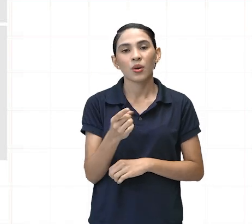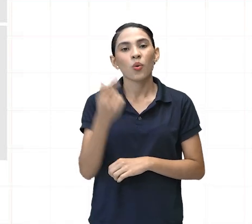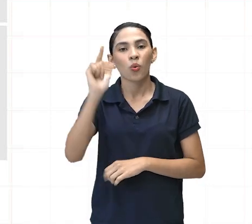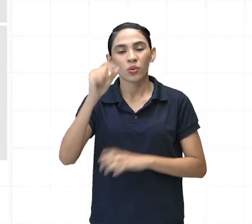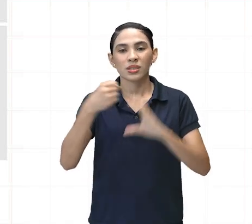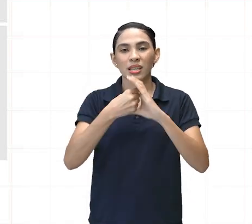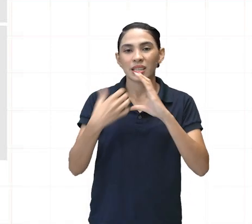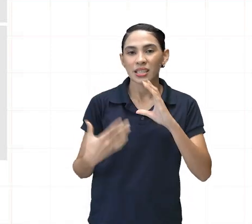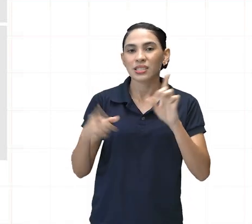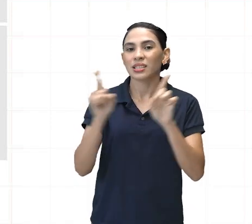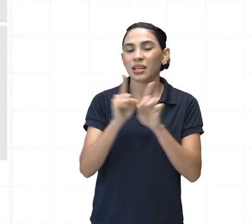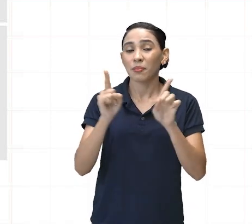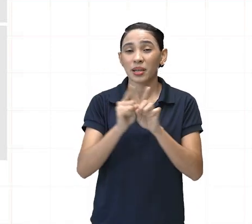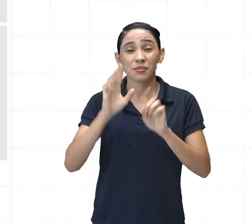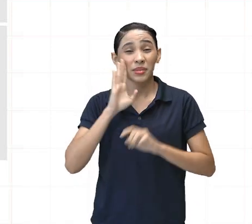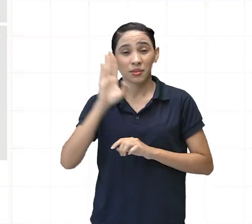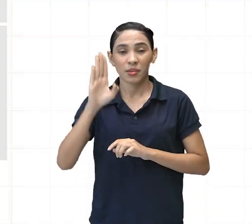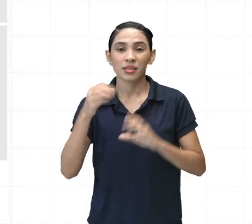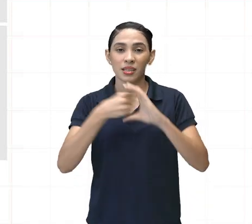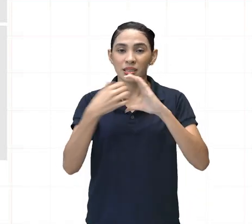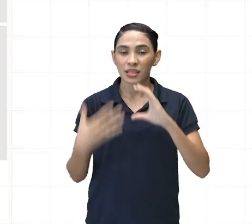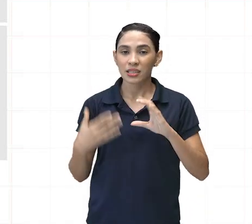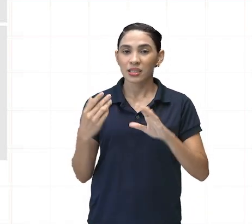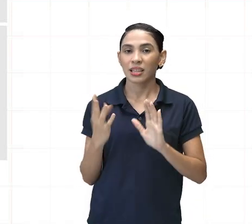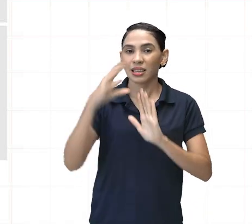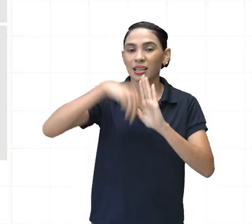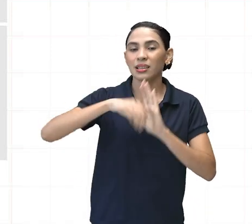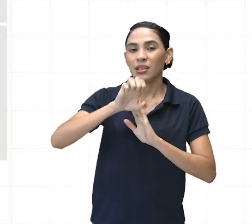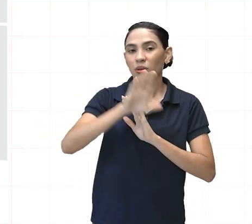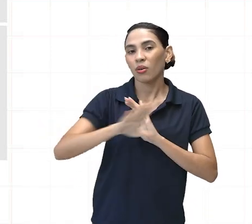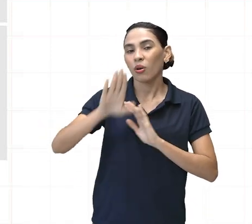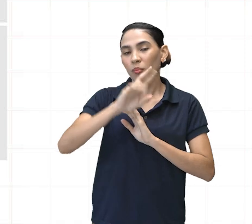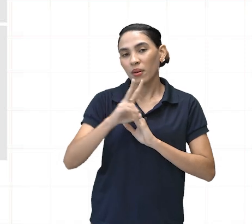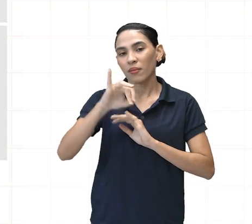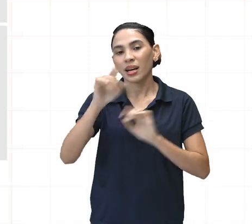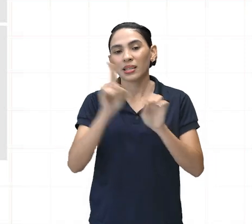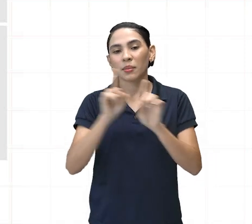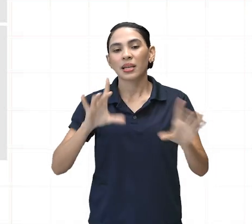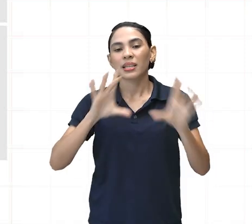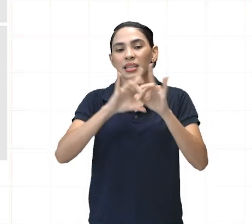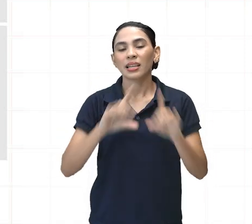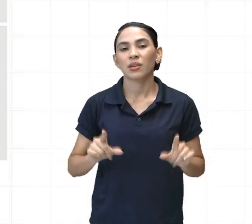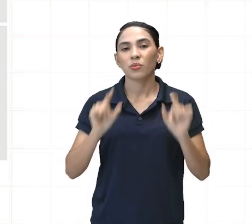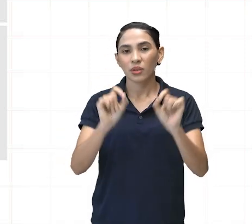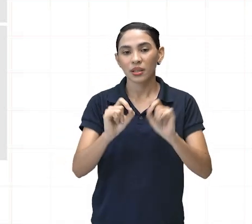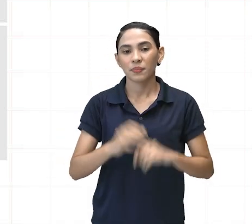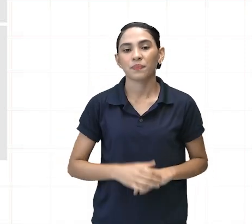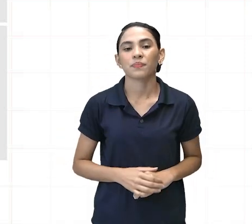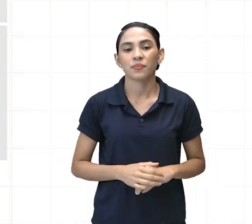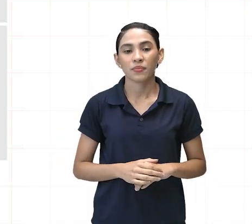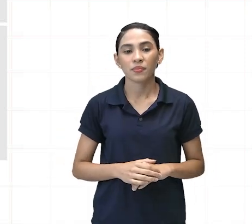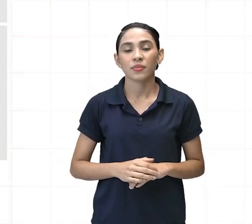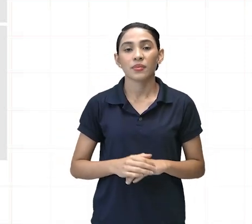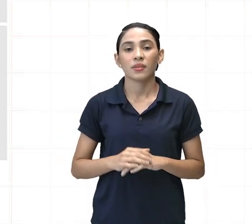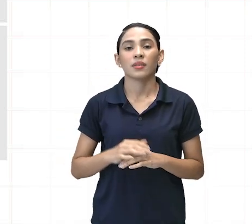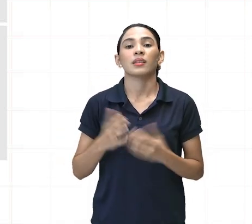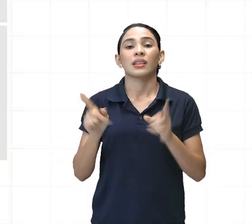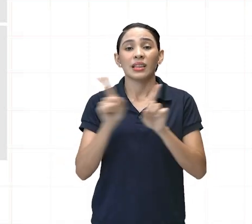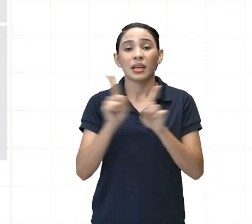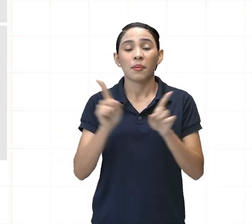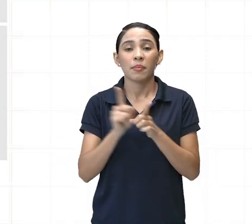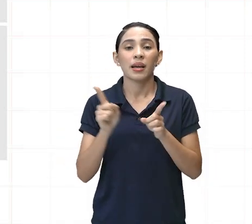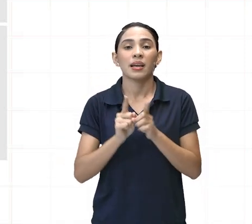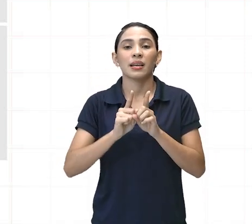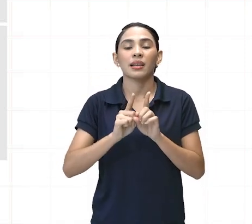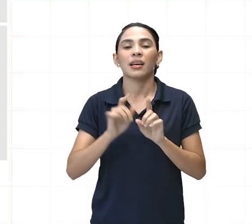Outras características desses principais aspectos na Europa, gente, vai estar ligada ao quê? A